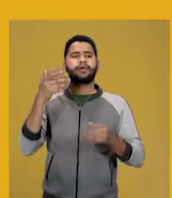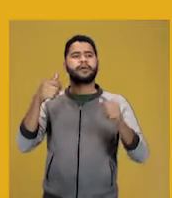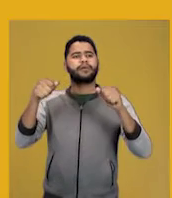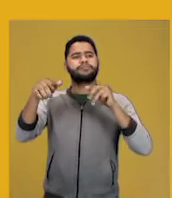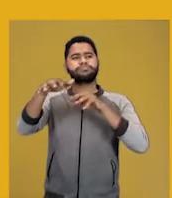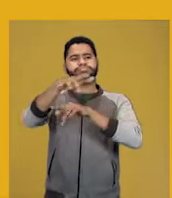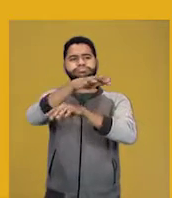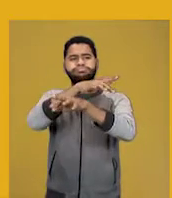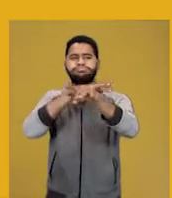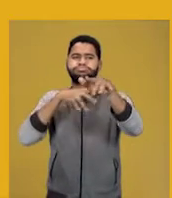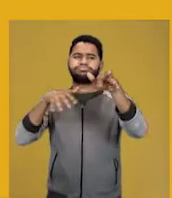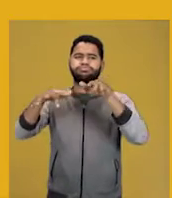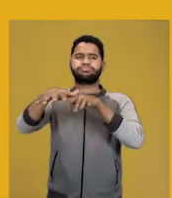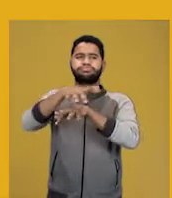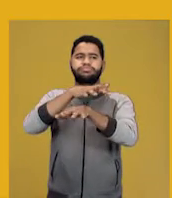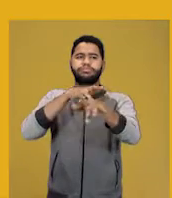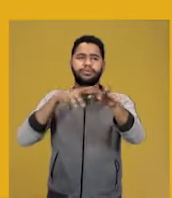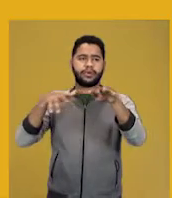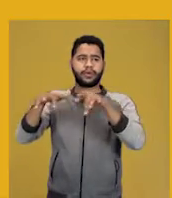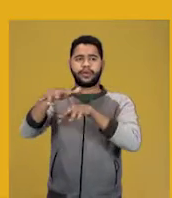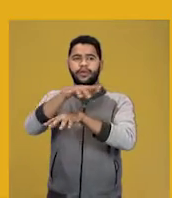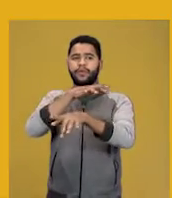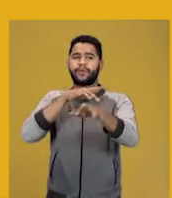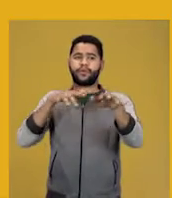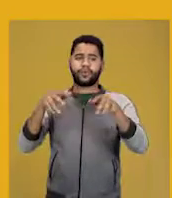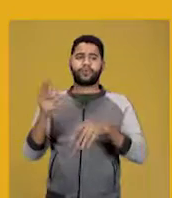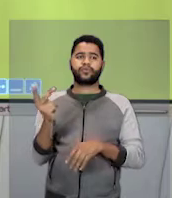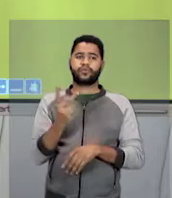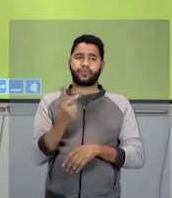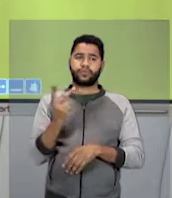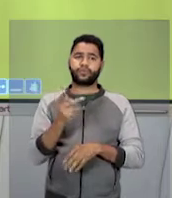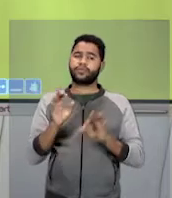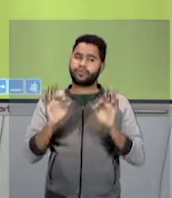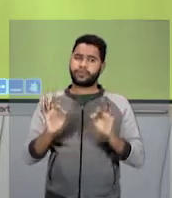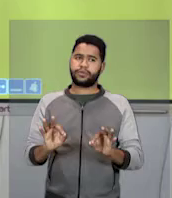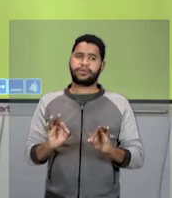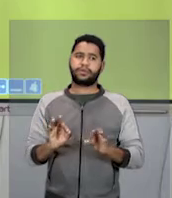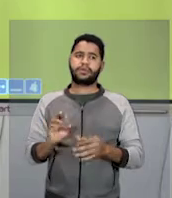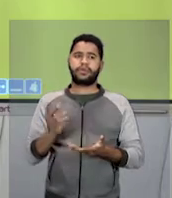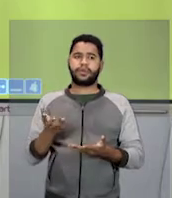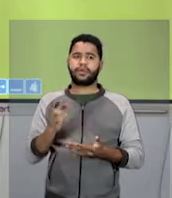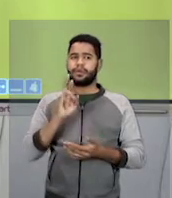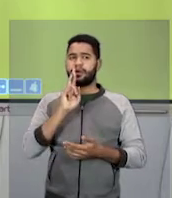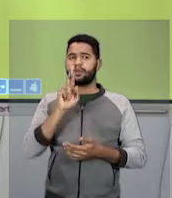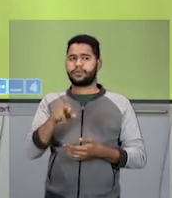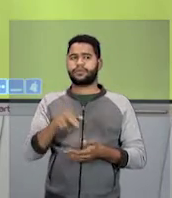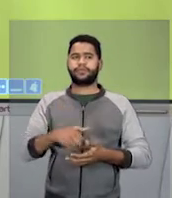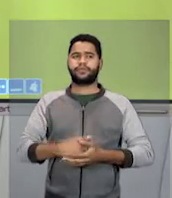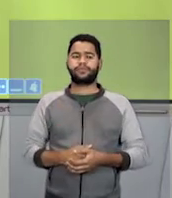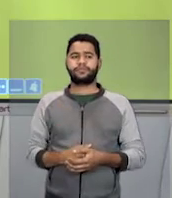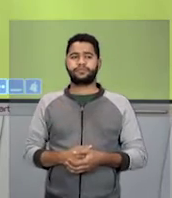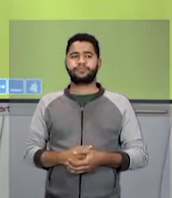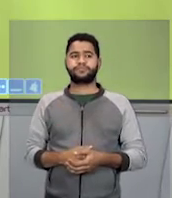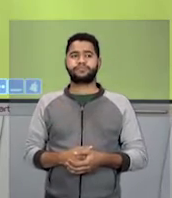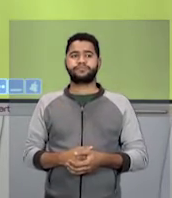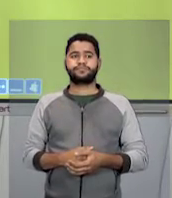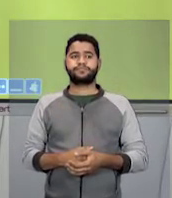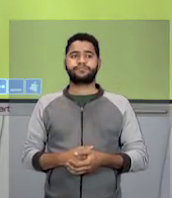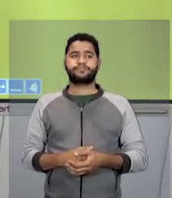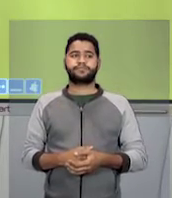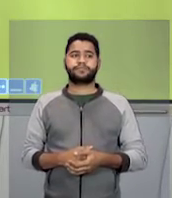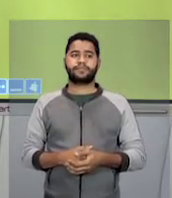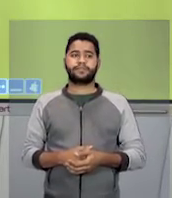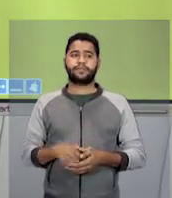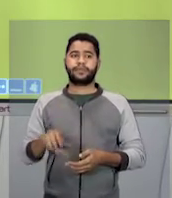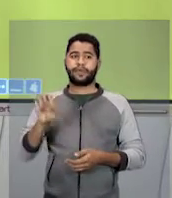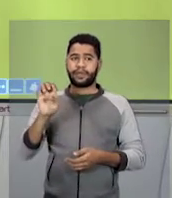das correntes de ar frio e quente dentro do cômodo? Isso. Essa é a nossa resposta. Bom, eu marquei